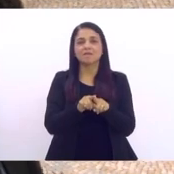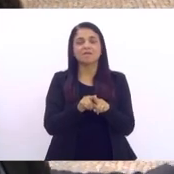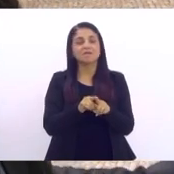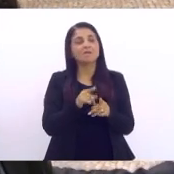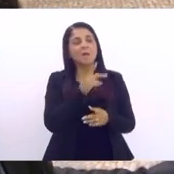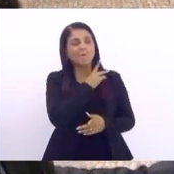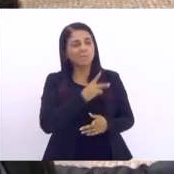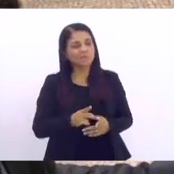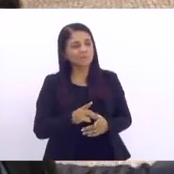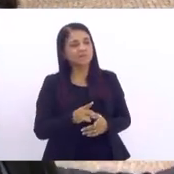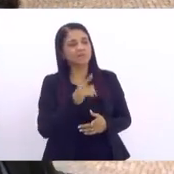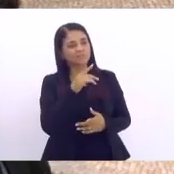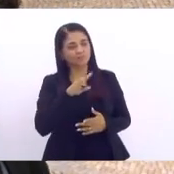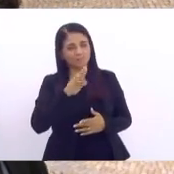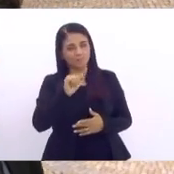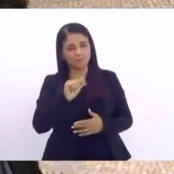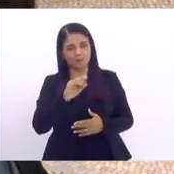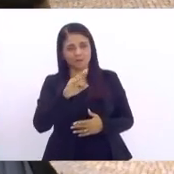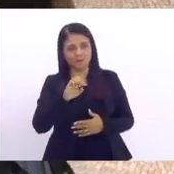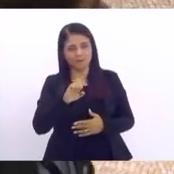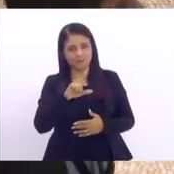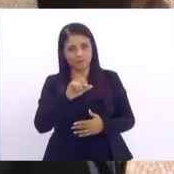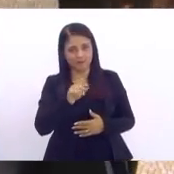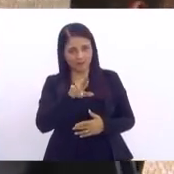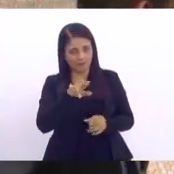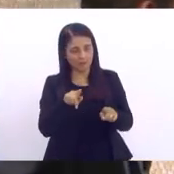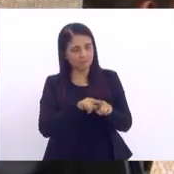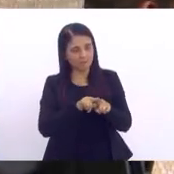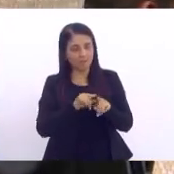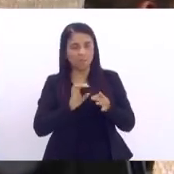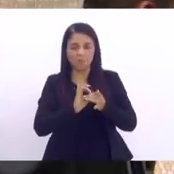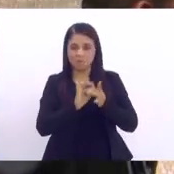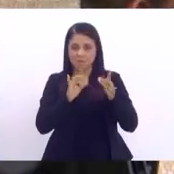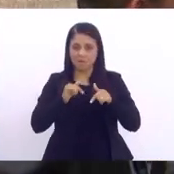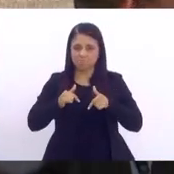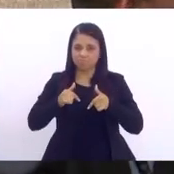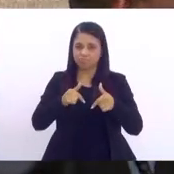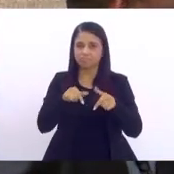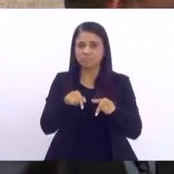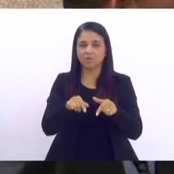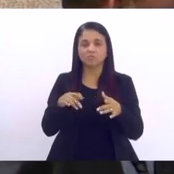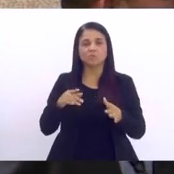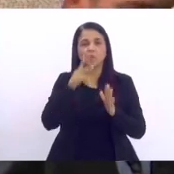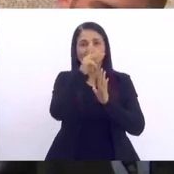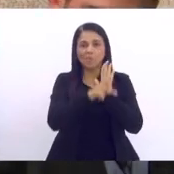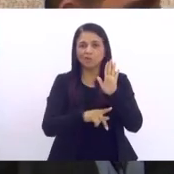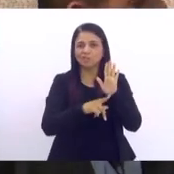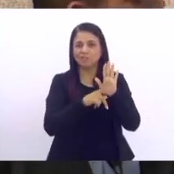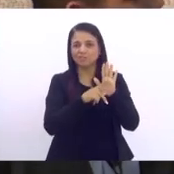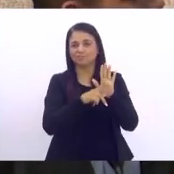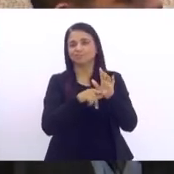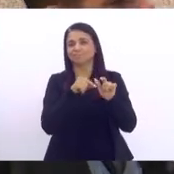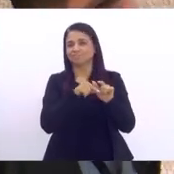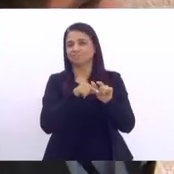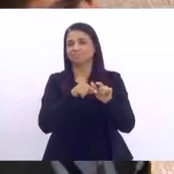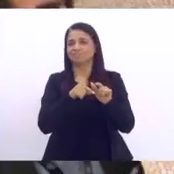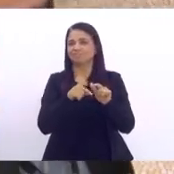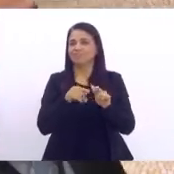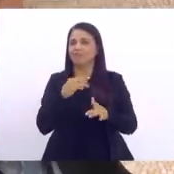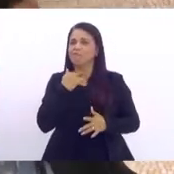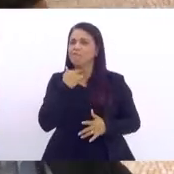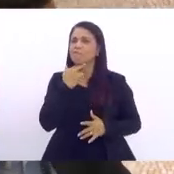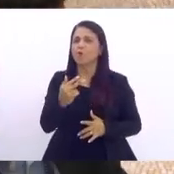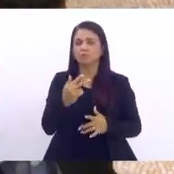a execução desse projeto tão brilhante que é dar voz à juventude do nosso estado aqui na Assembleia